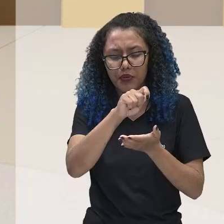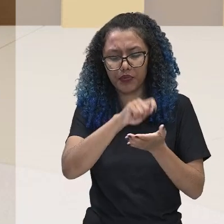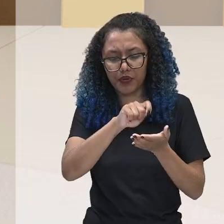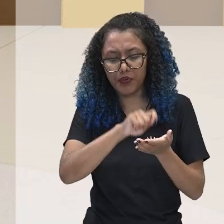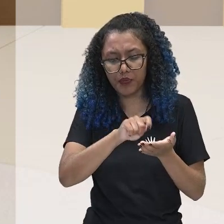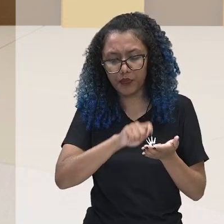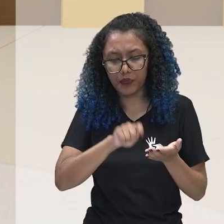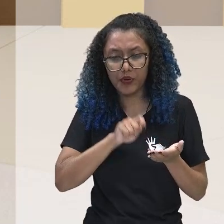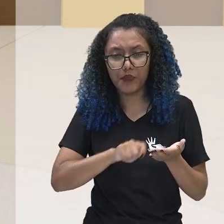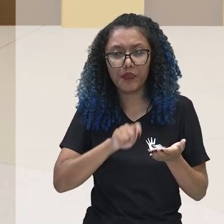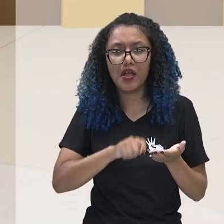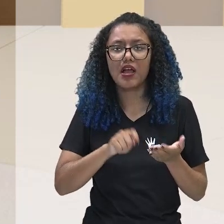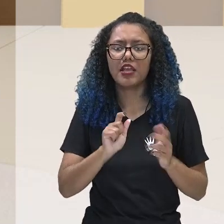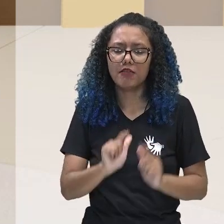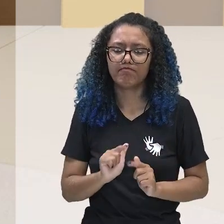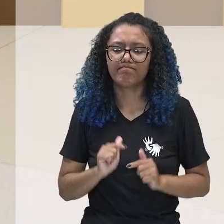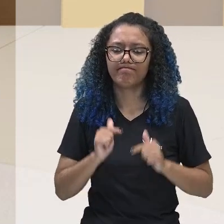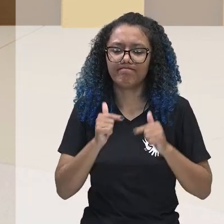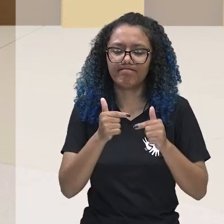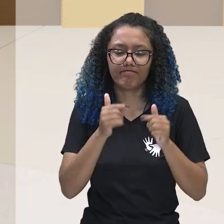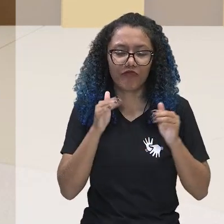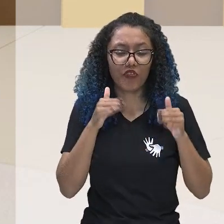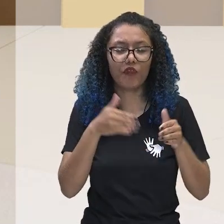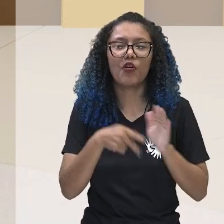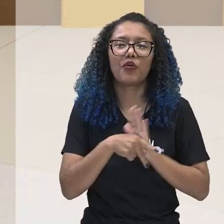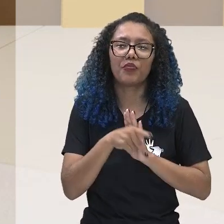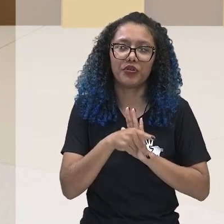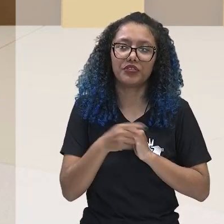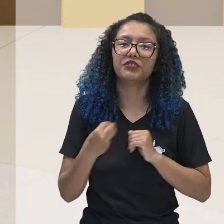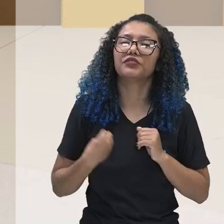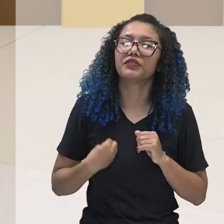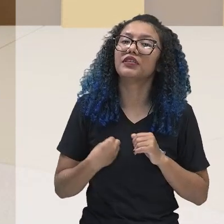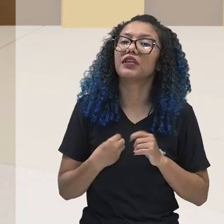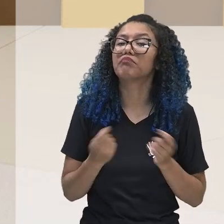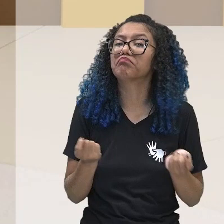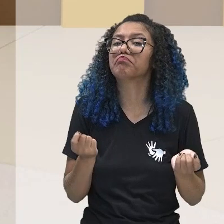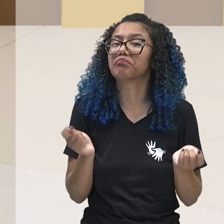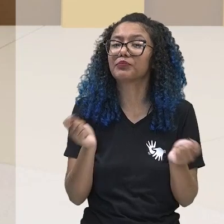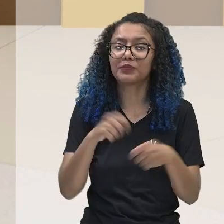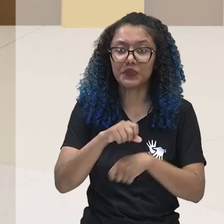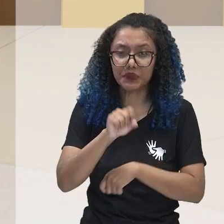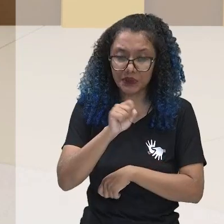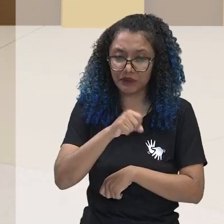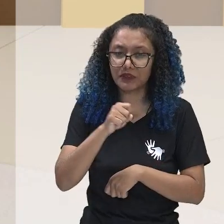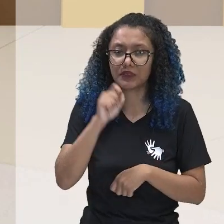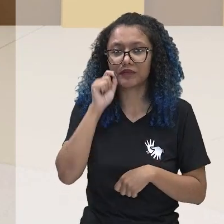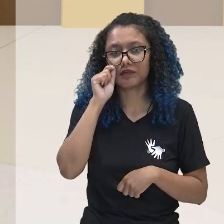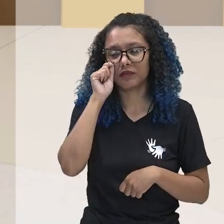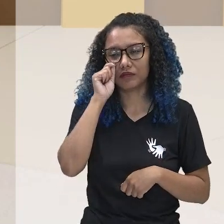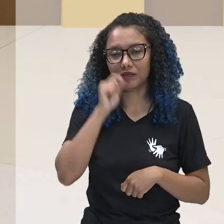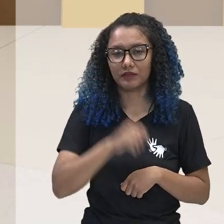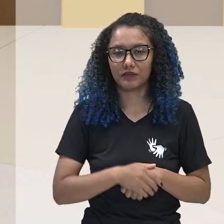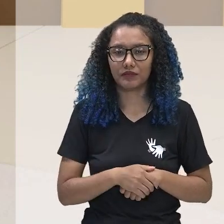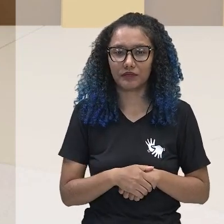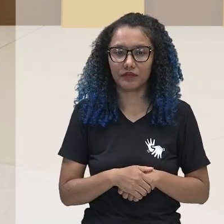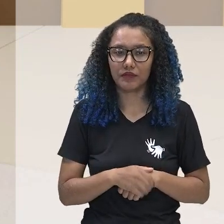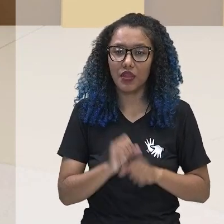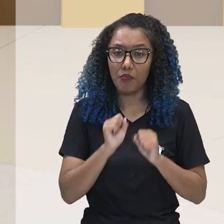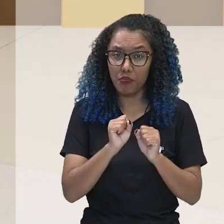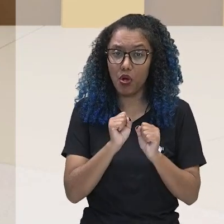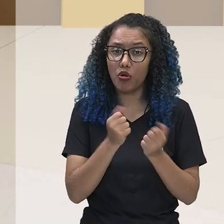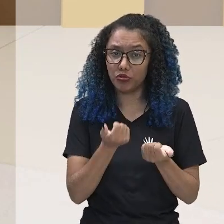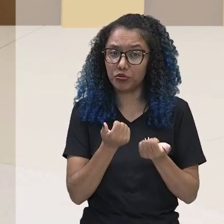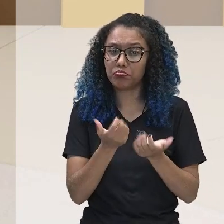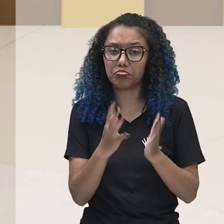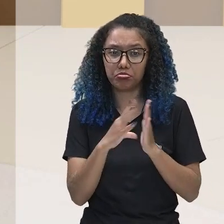trabalhando incansavelmente focado no seu projeto de vida, é possível. Você pode se tornar um modelo a ser seguido,